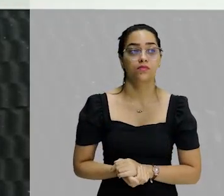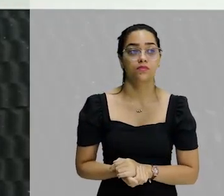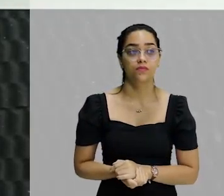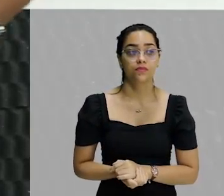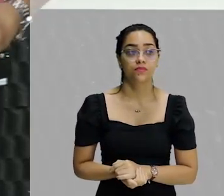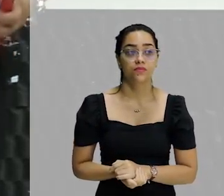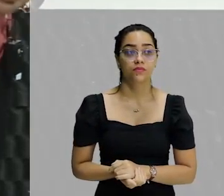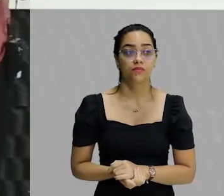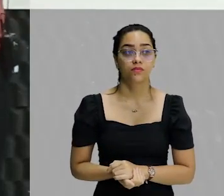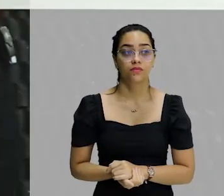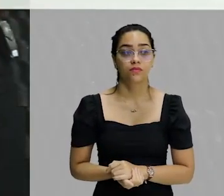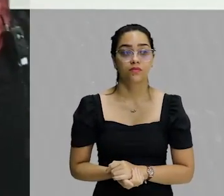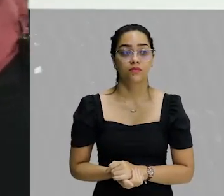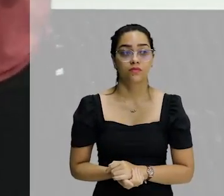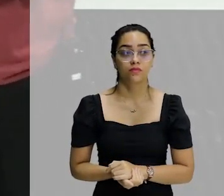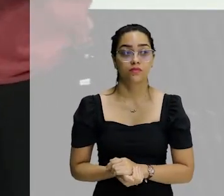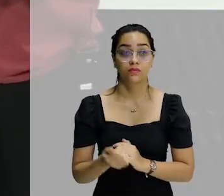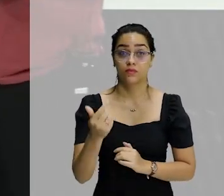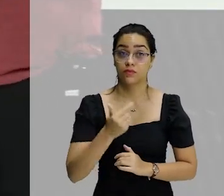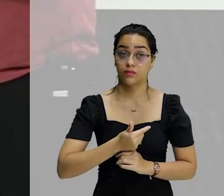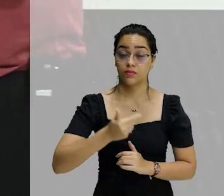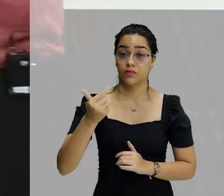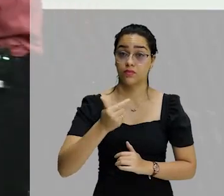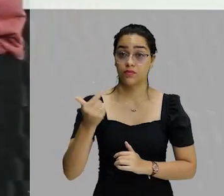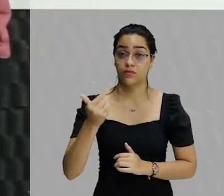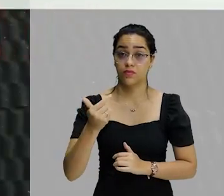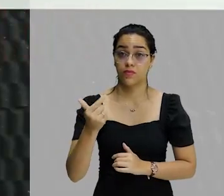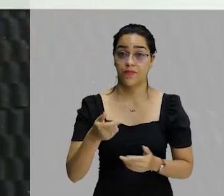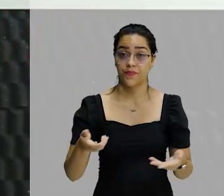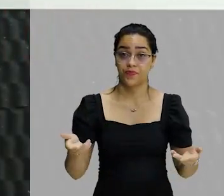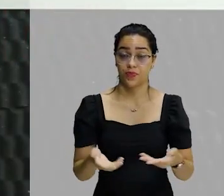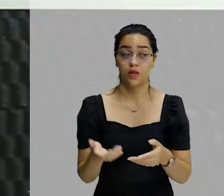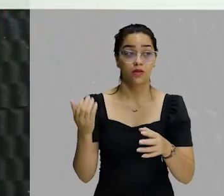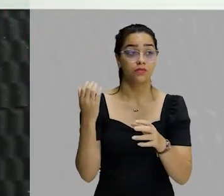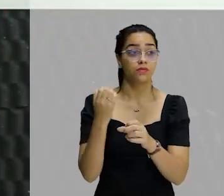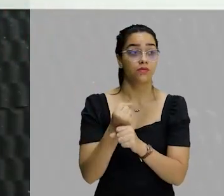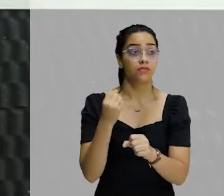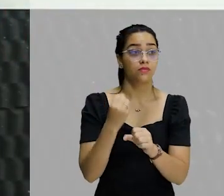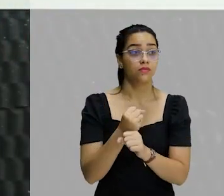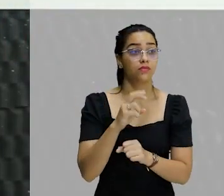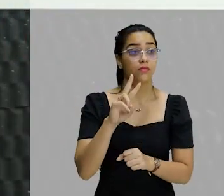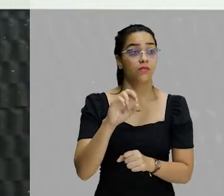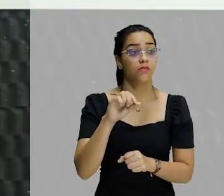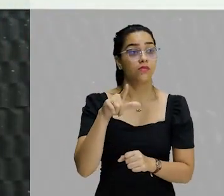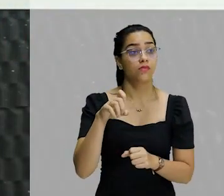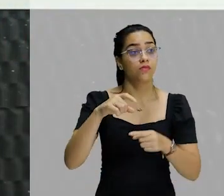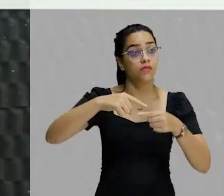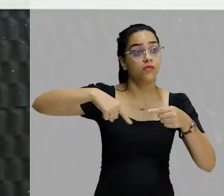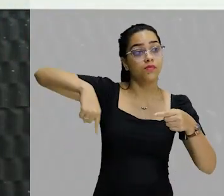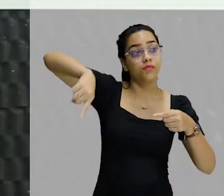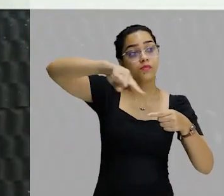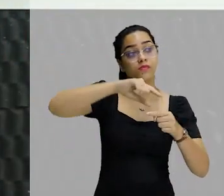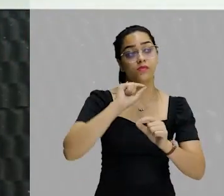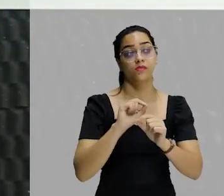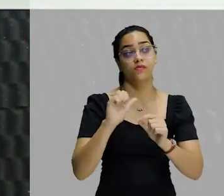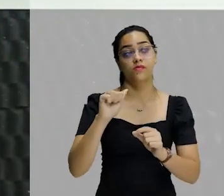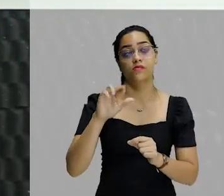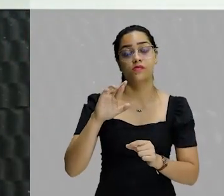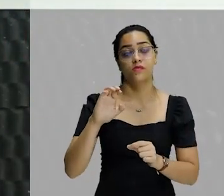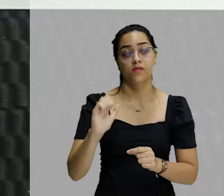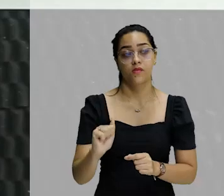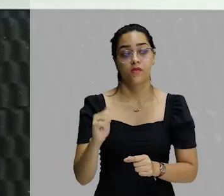beleza? Vamos lá, galera, para a segunda questão agora. Calcule o volume de uma esfera que a área da